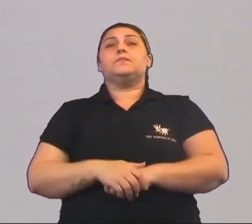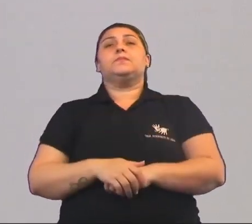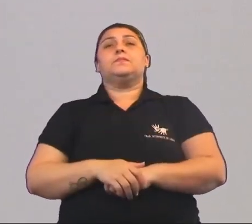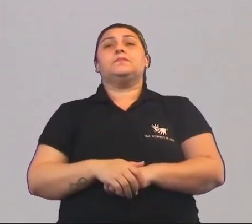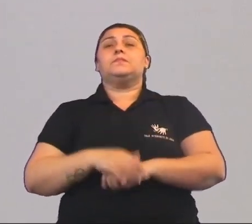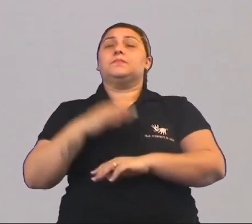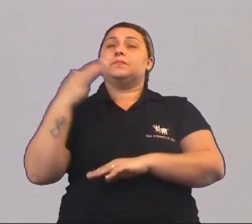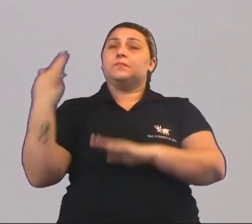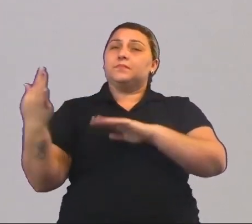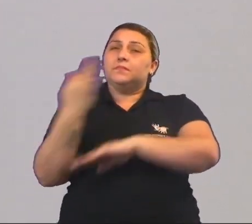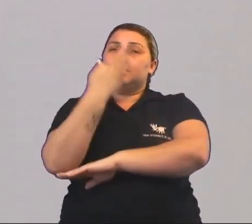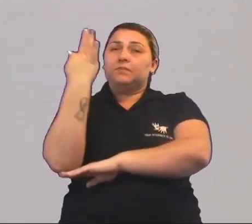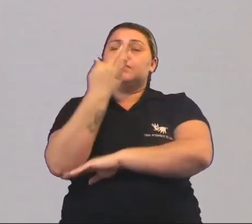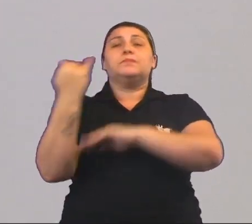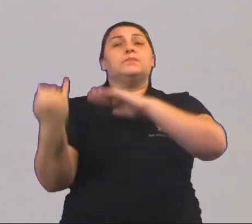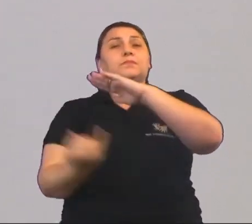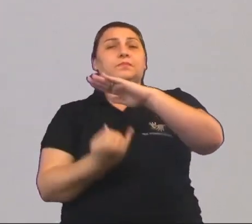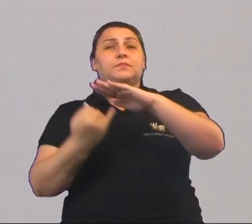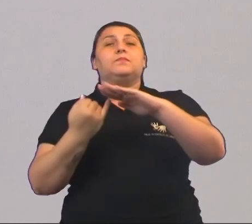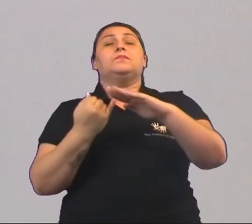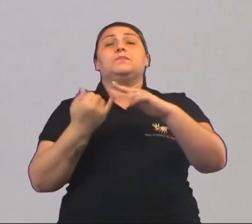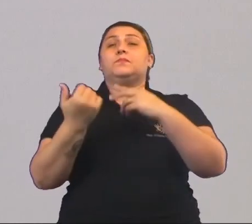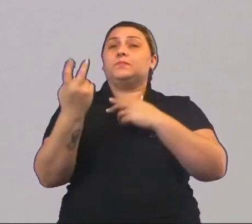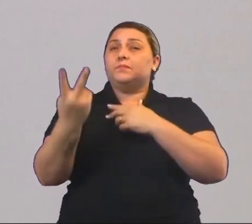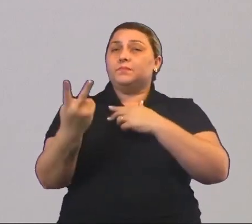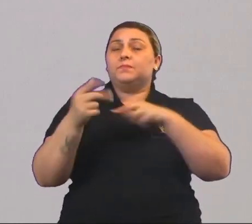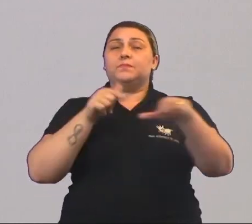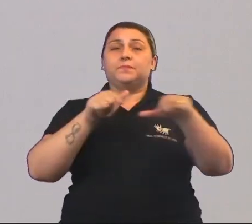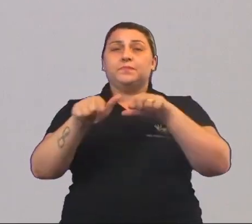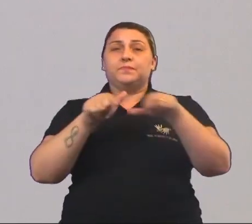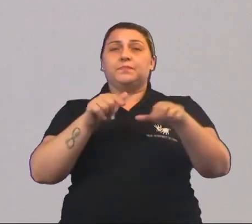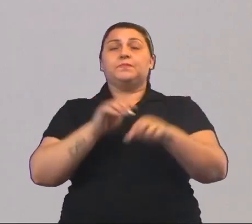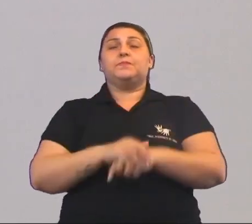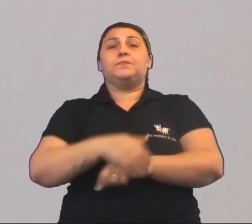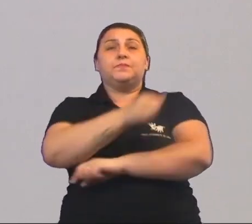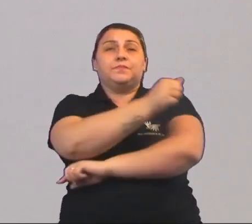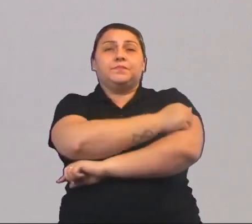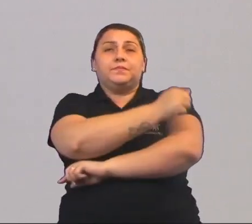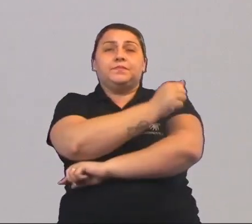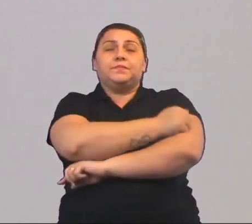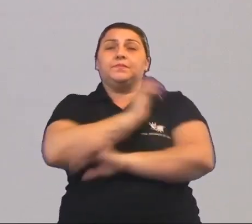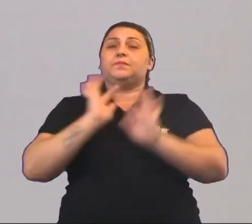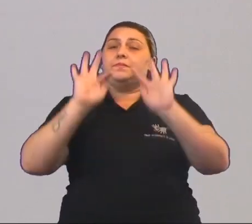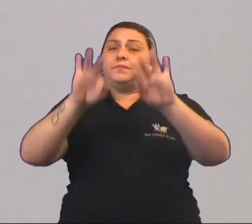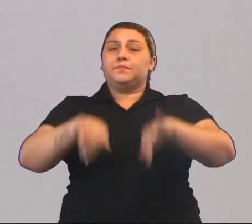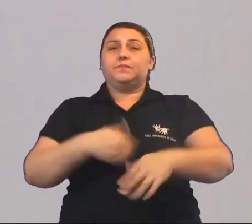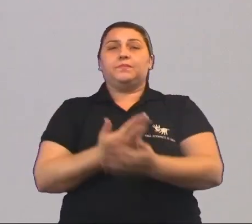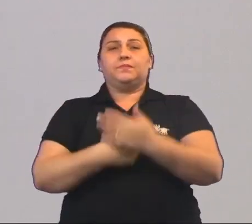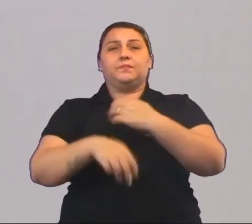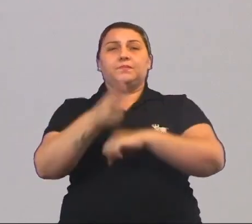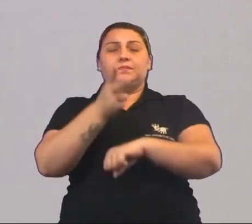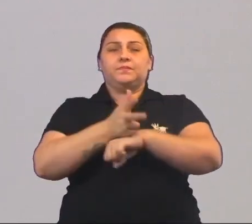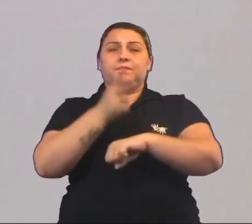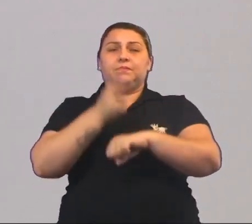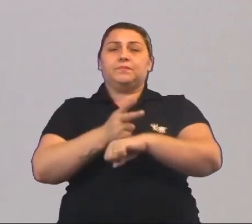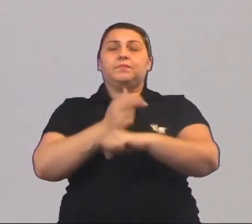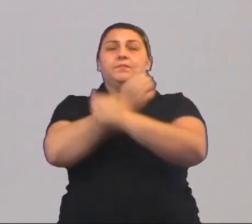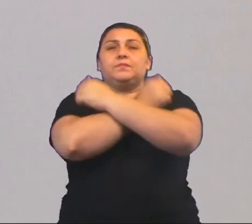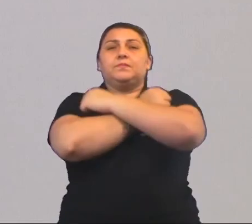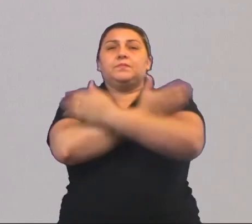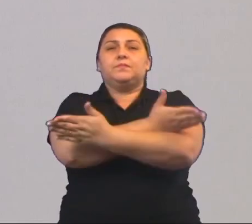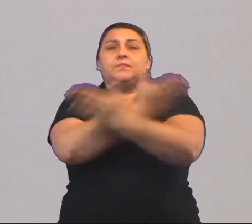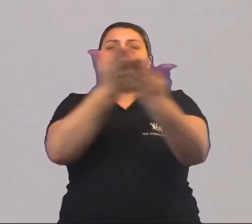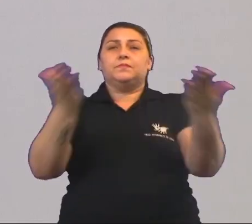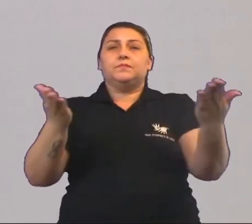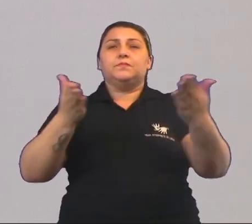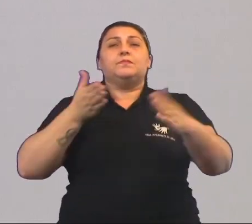mercado formal como no mercado informal. Caros alunos, estou finalizando esta videoaula. Um forte